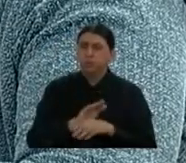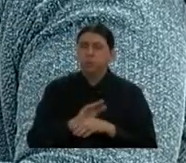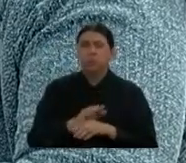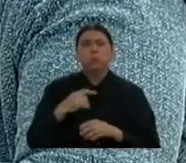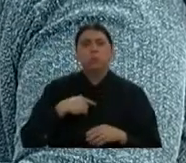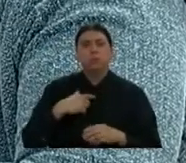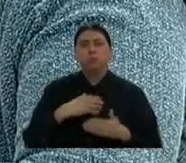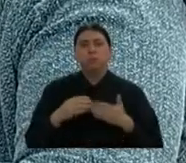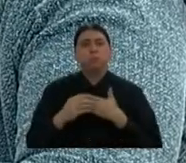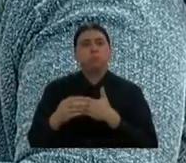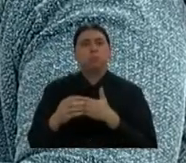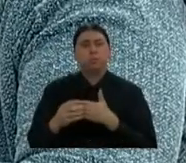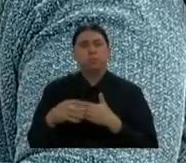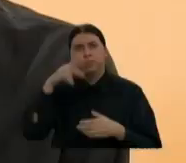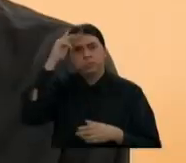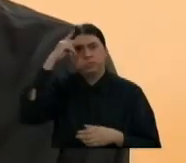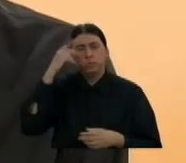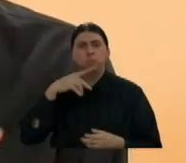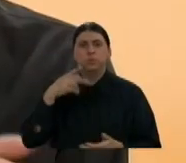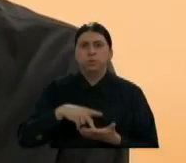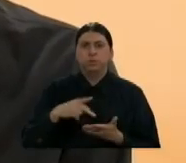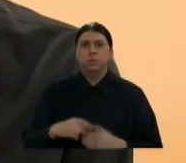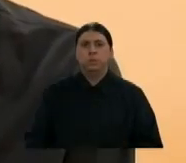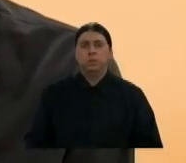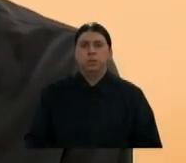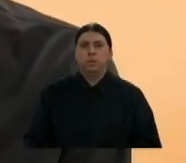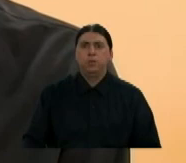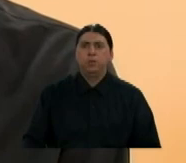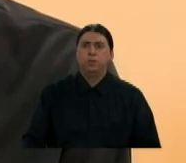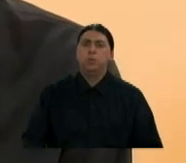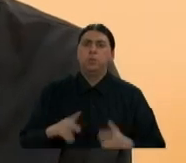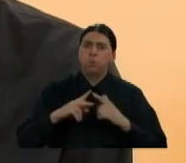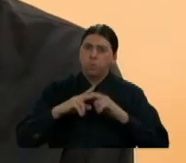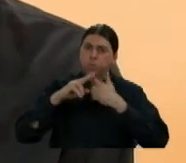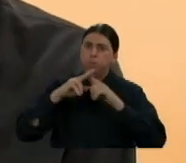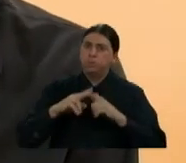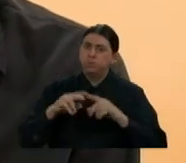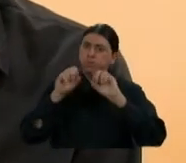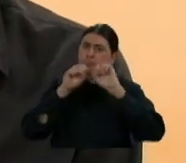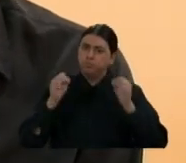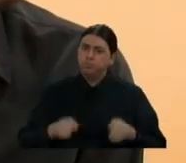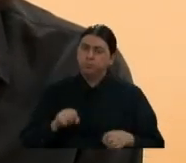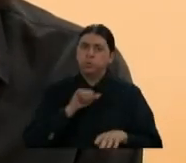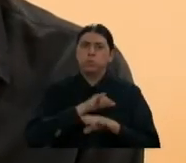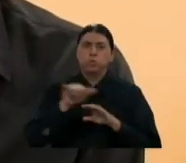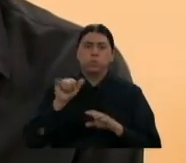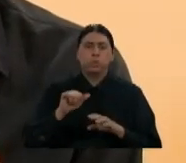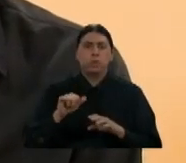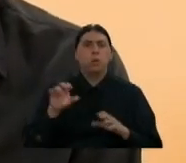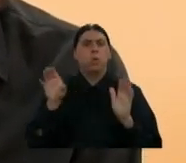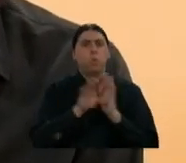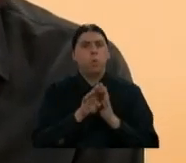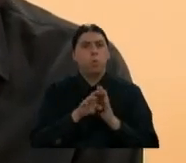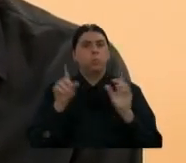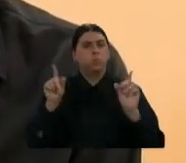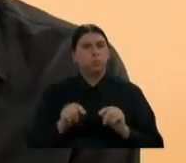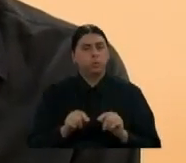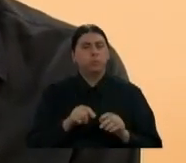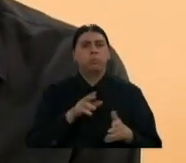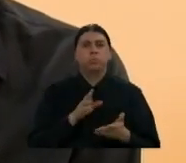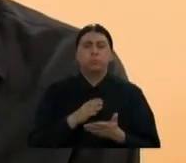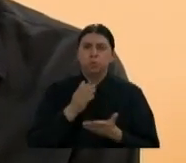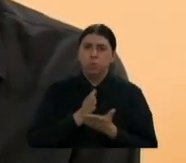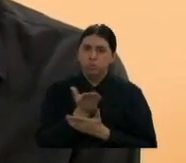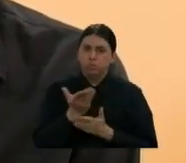então outra ferramenta pra isso mesmo a falhar o sistema para se conseguir reduzir custo e agilizar o projeto no